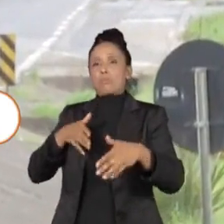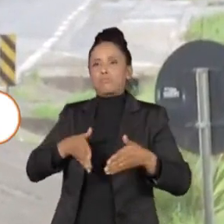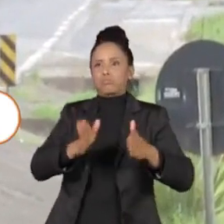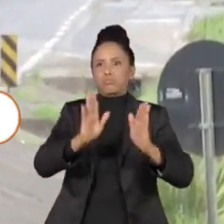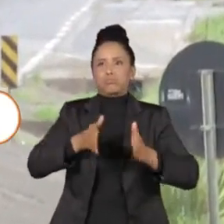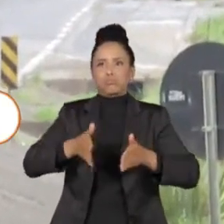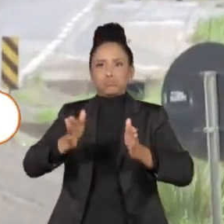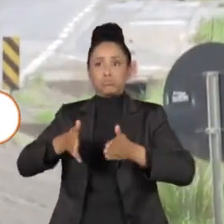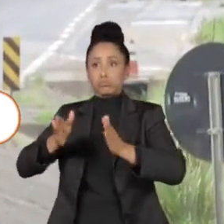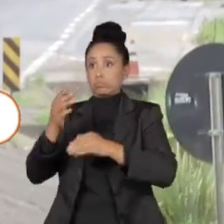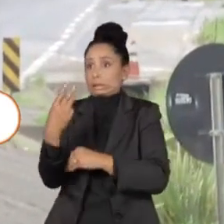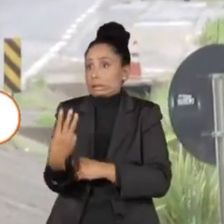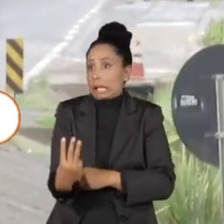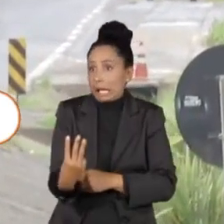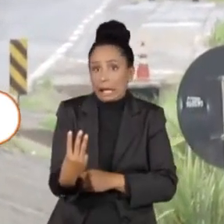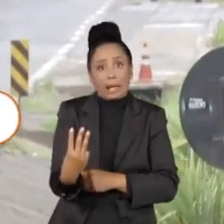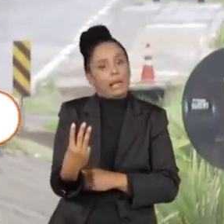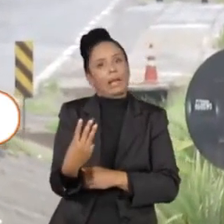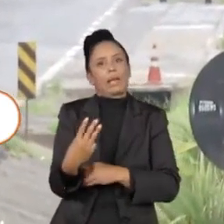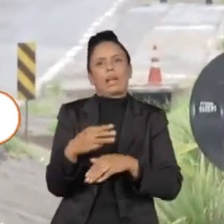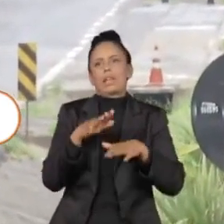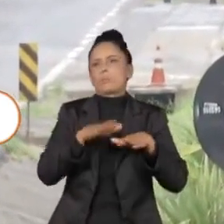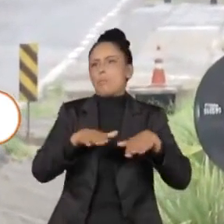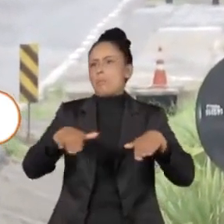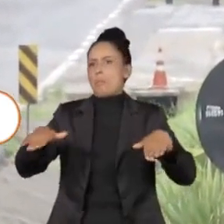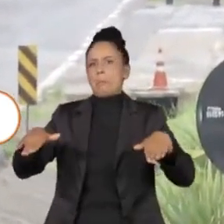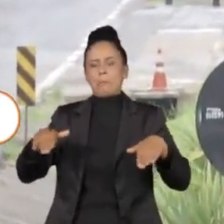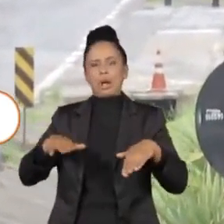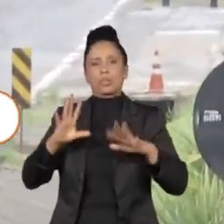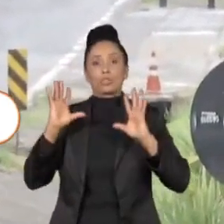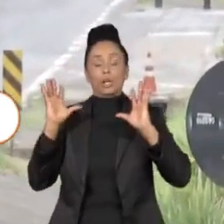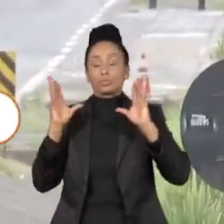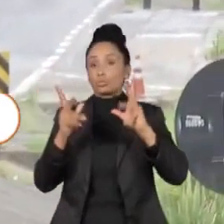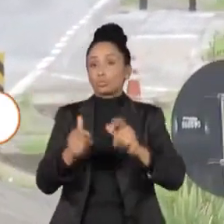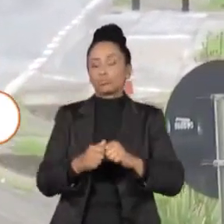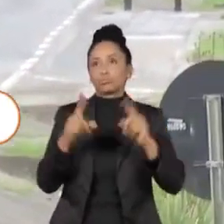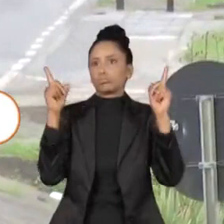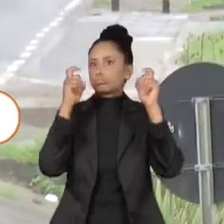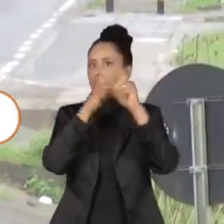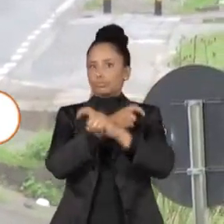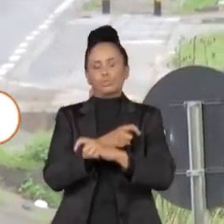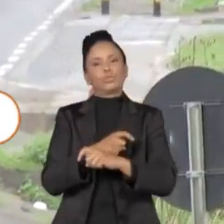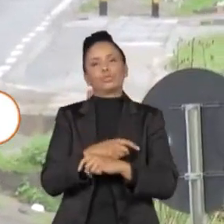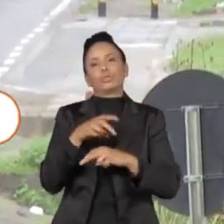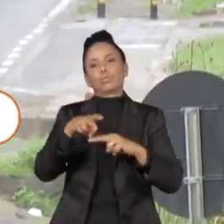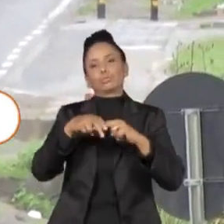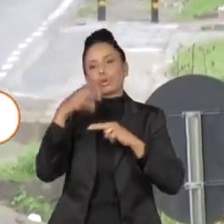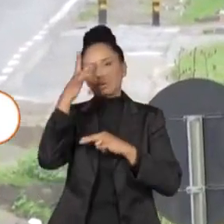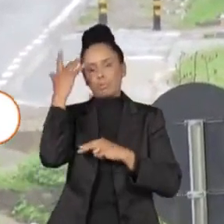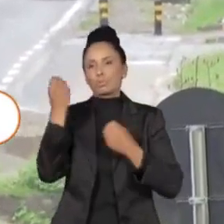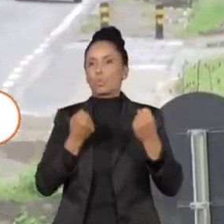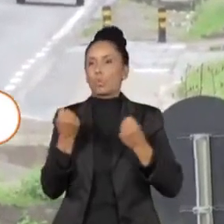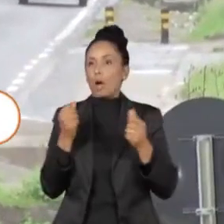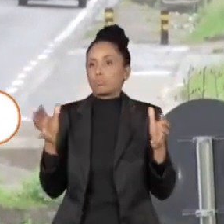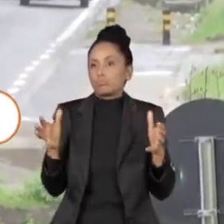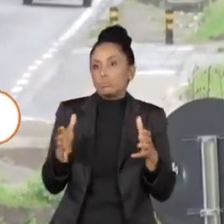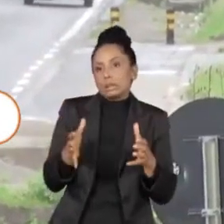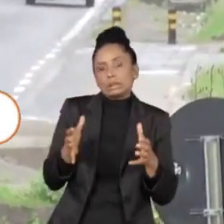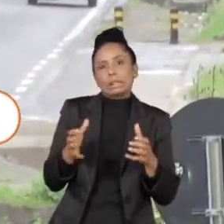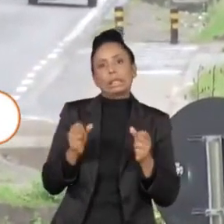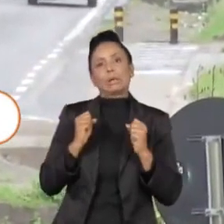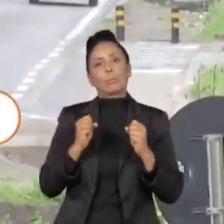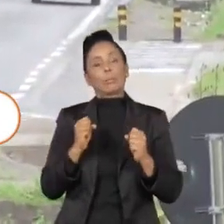causando aí muitos transtornos, dificultando o trânsito para veículos leves que precisam passar principalmente ali